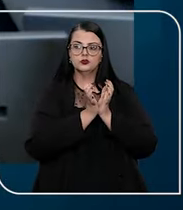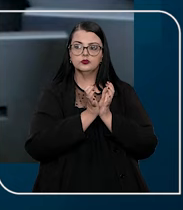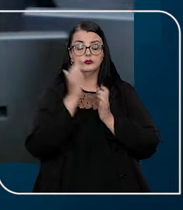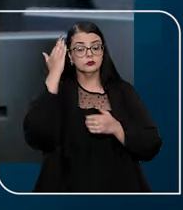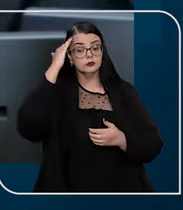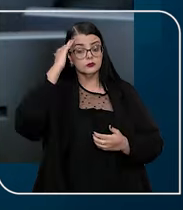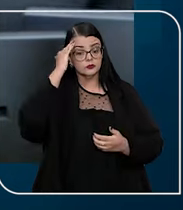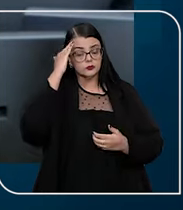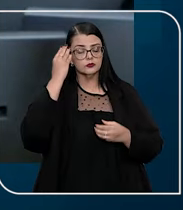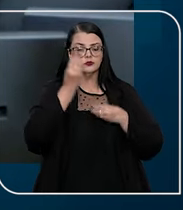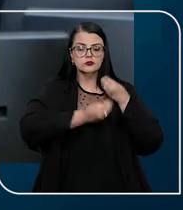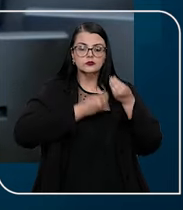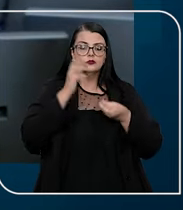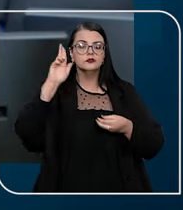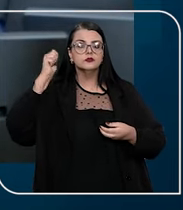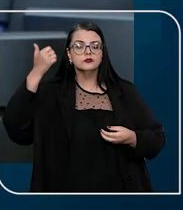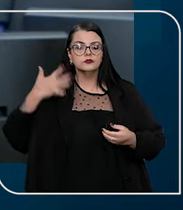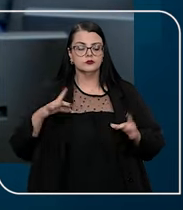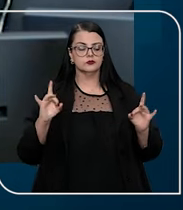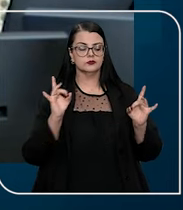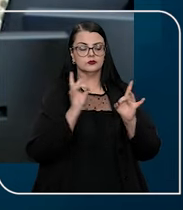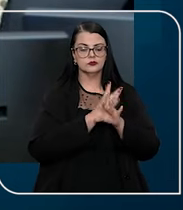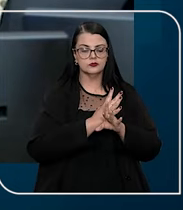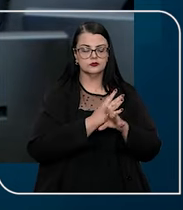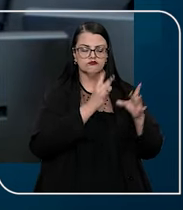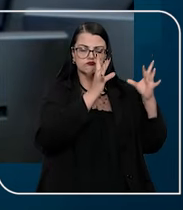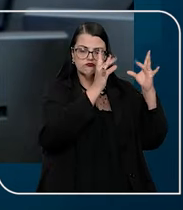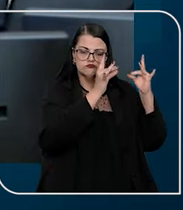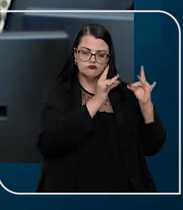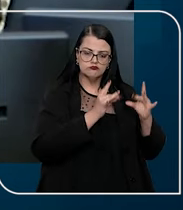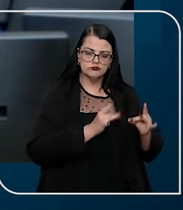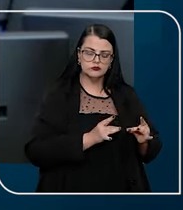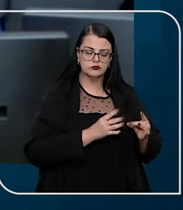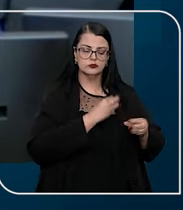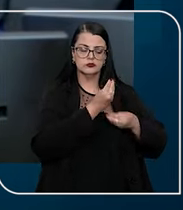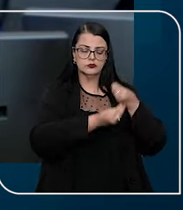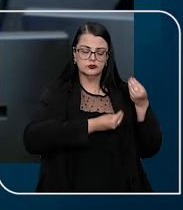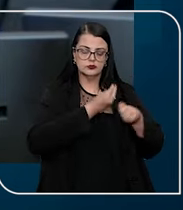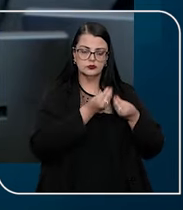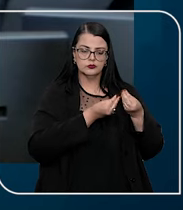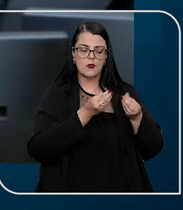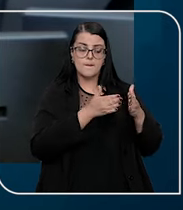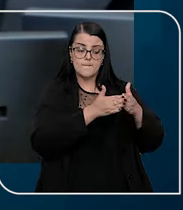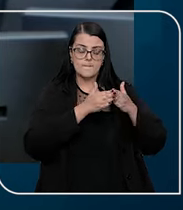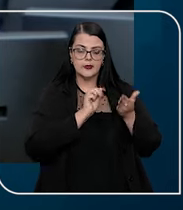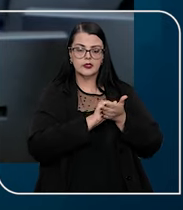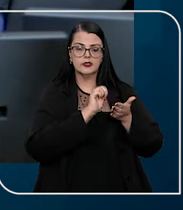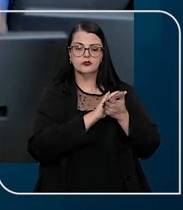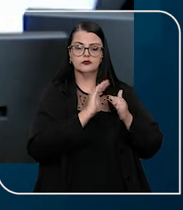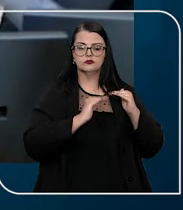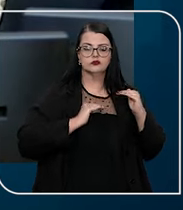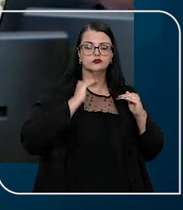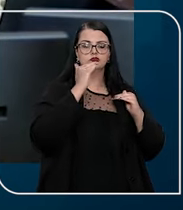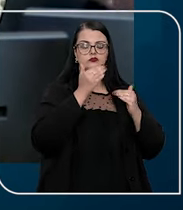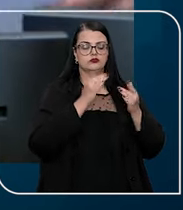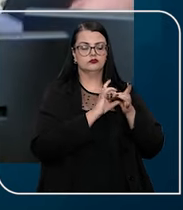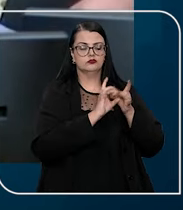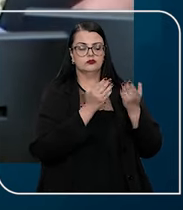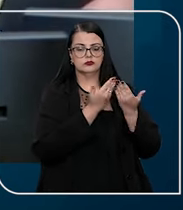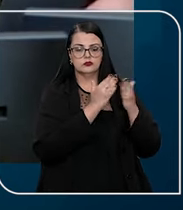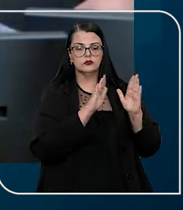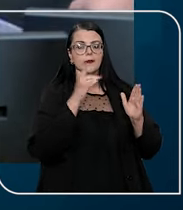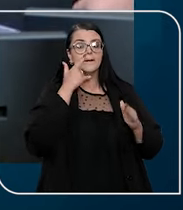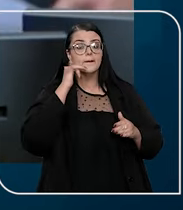seguiu o entendimento do relator e concluiu que devido às peculiaridades do caso o pedido para suprir a